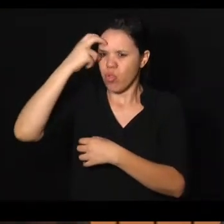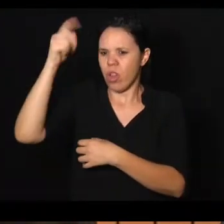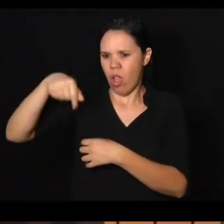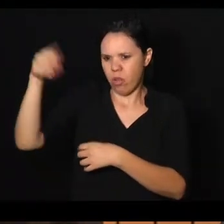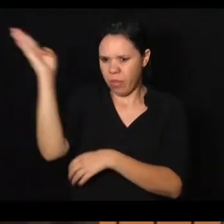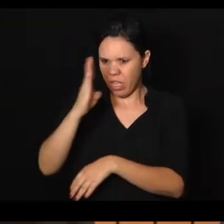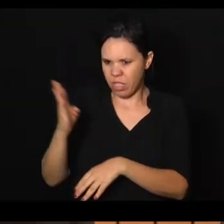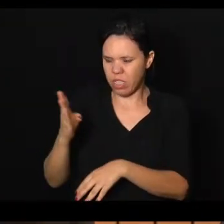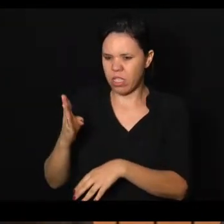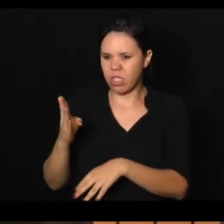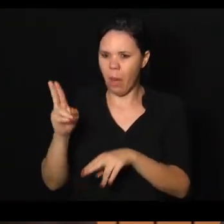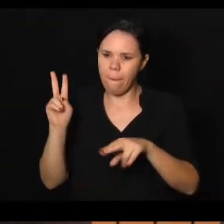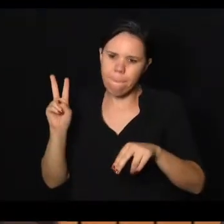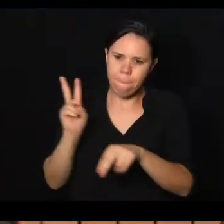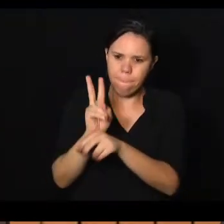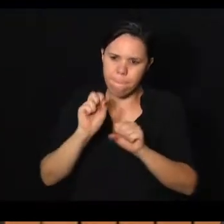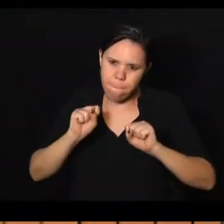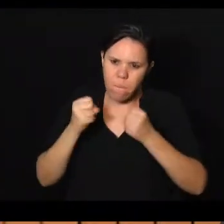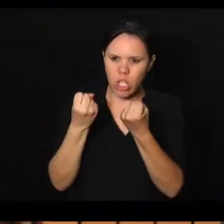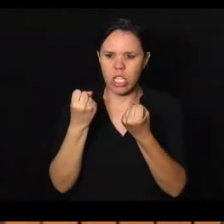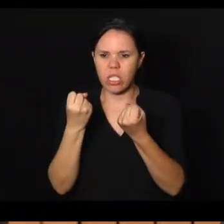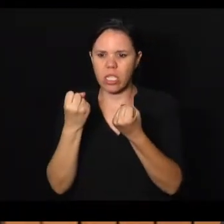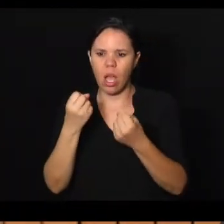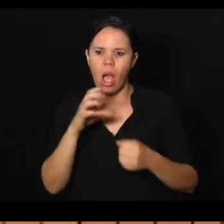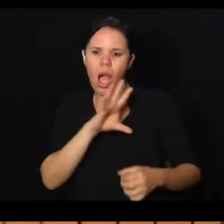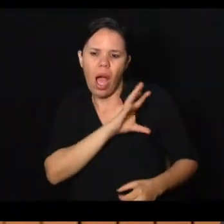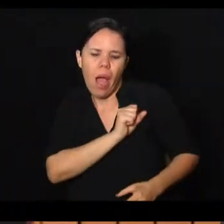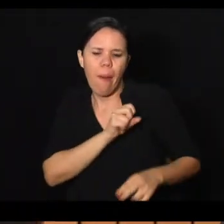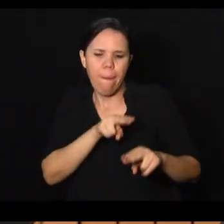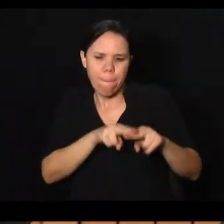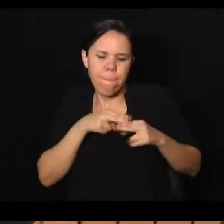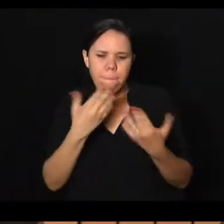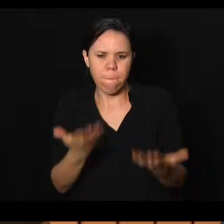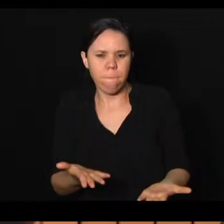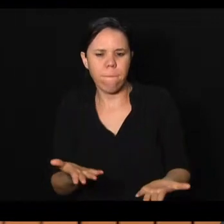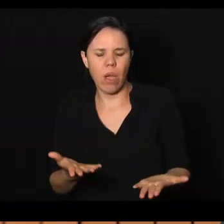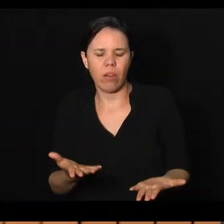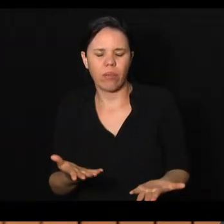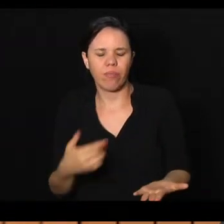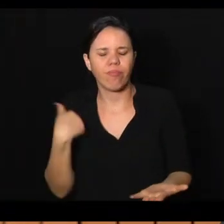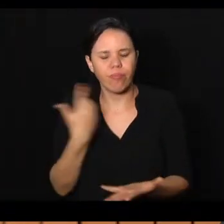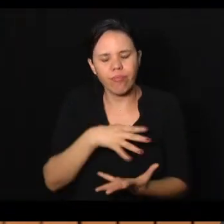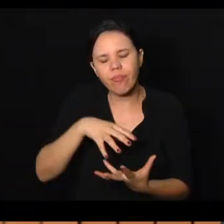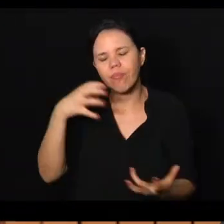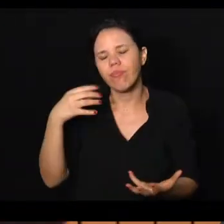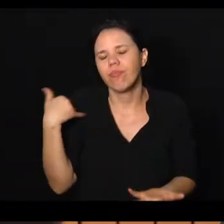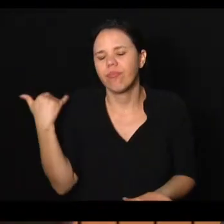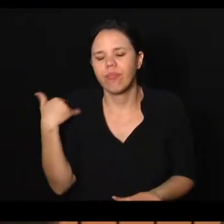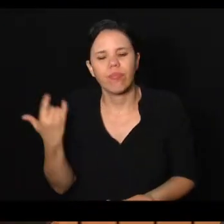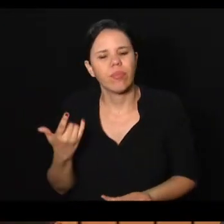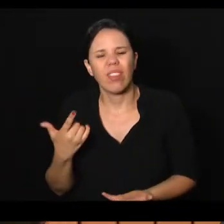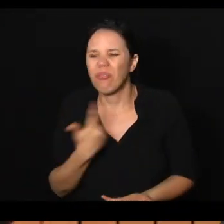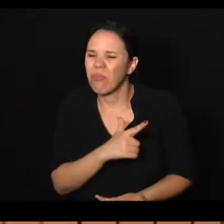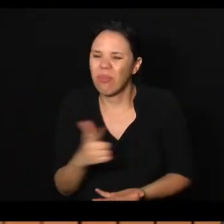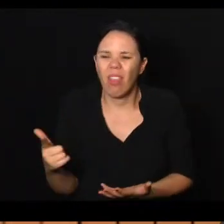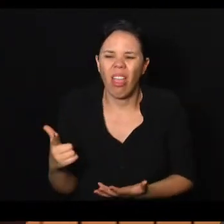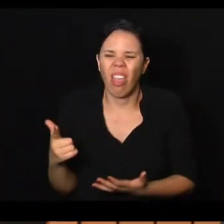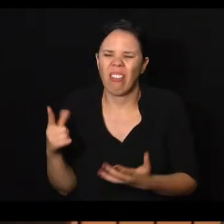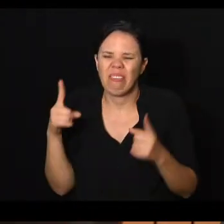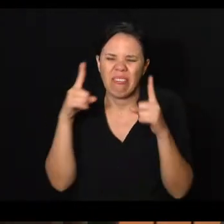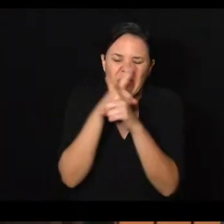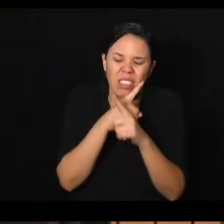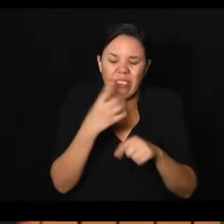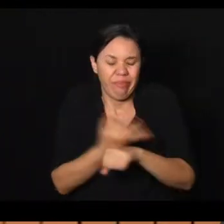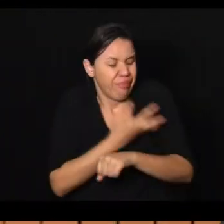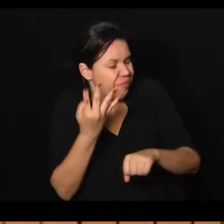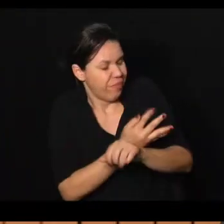amor aos nossos idosos. Os nossos idosos não são peso, os nossos idosos não são pessoas que a gente